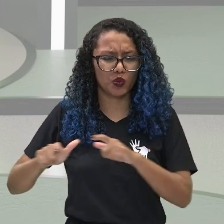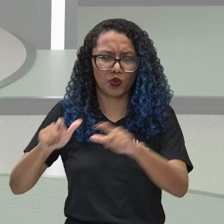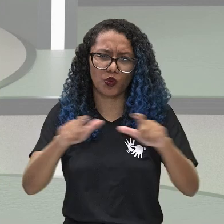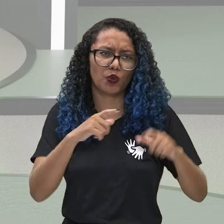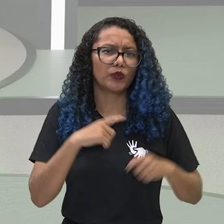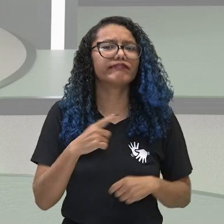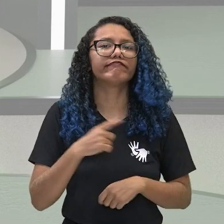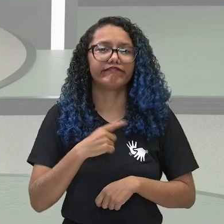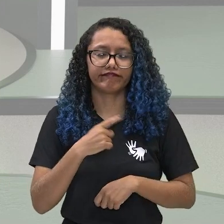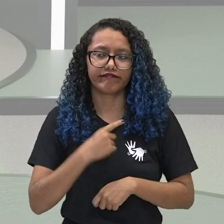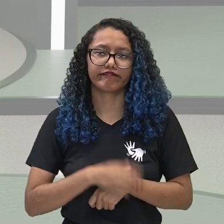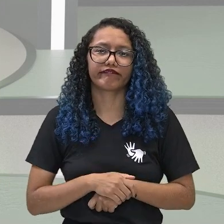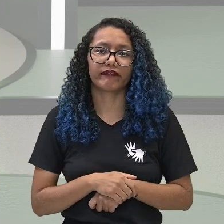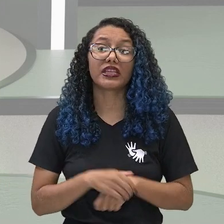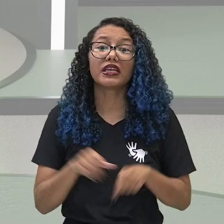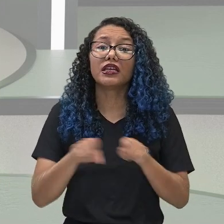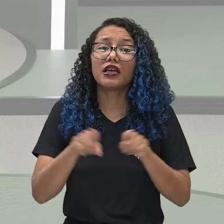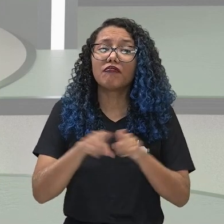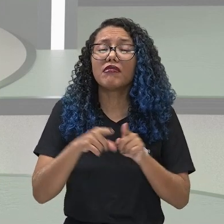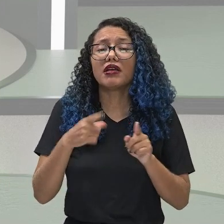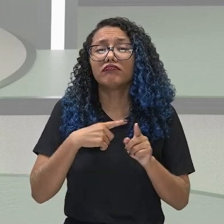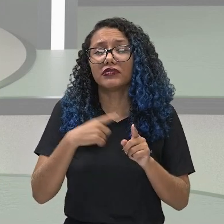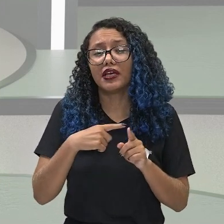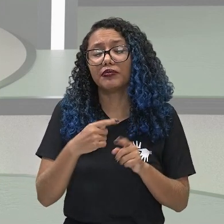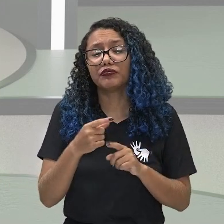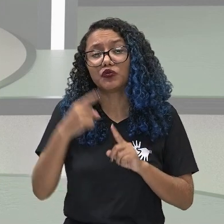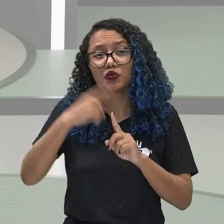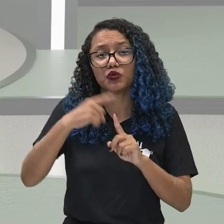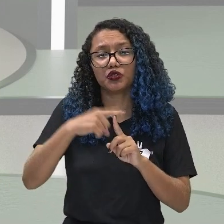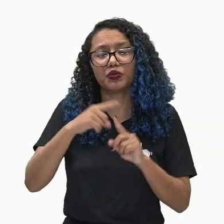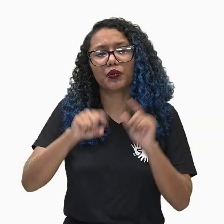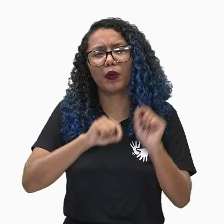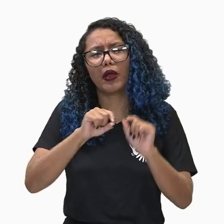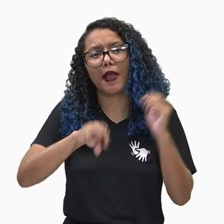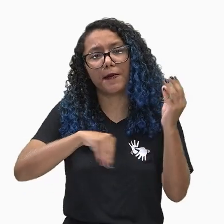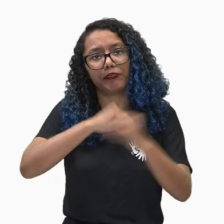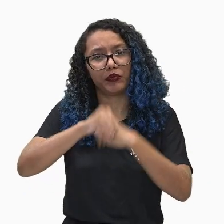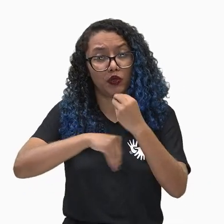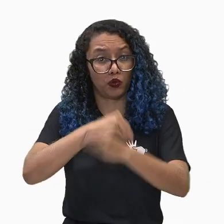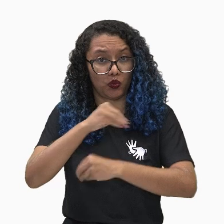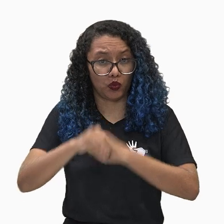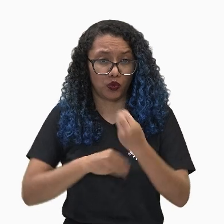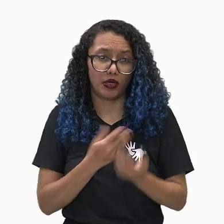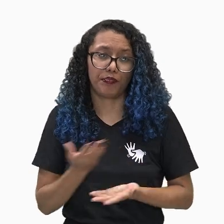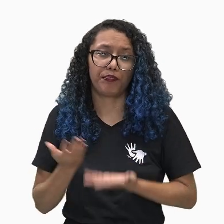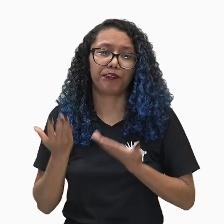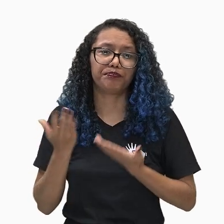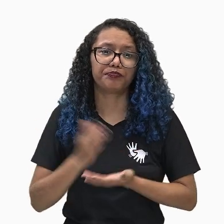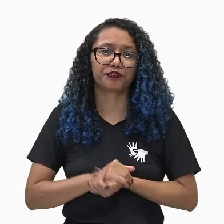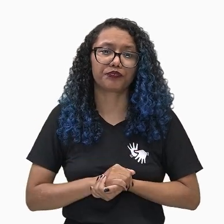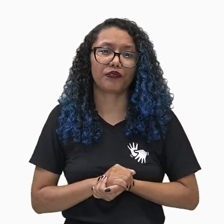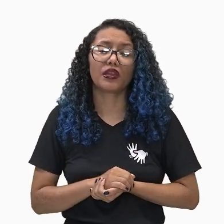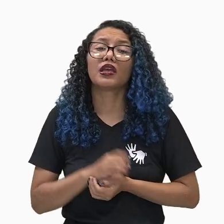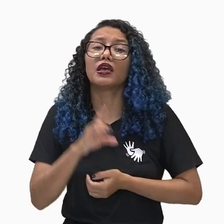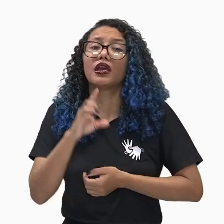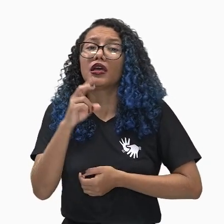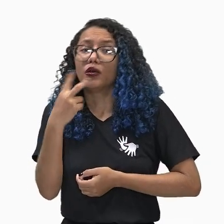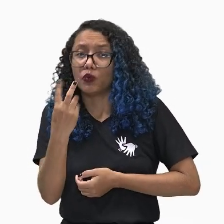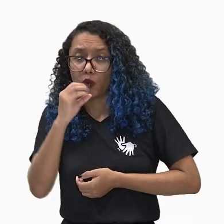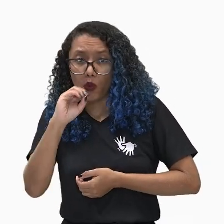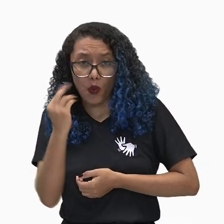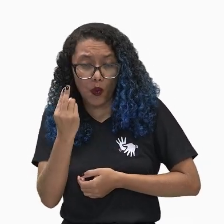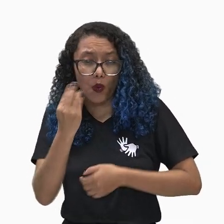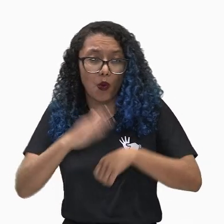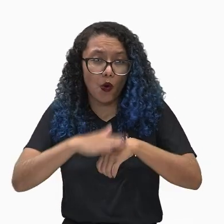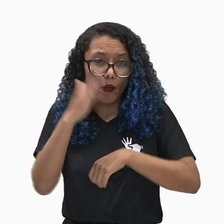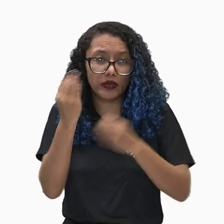temos os tipos de matéria, que são as misturas. duas ou mais substâncias